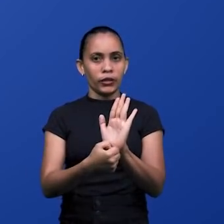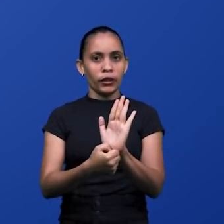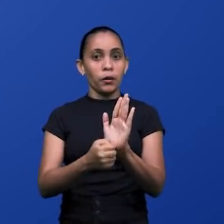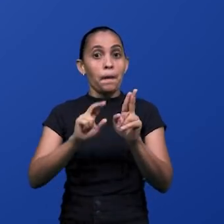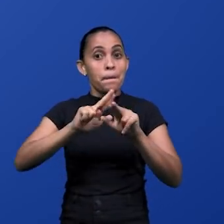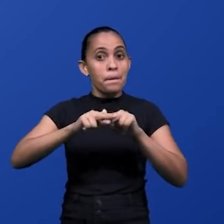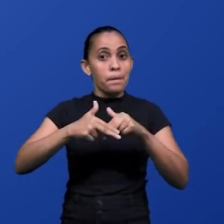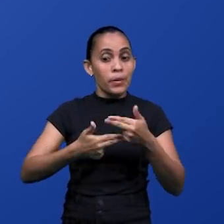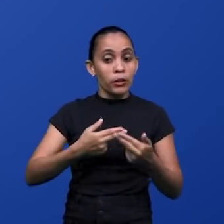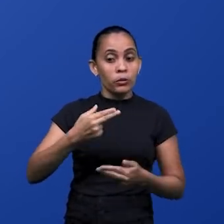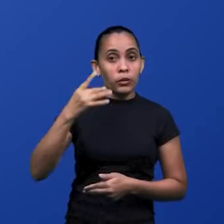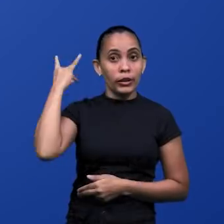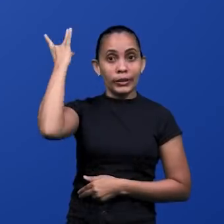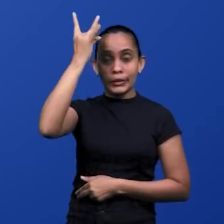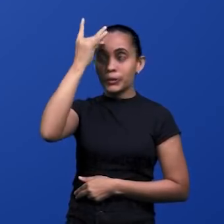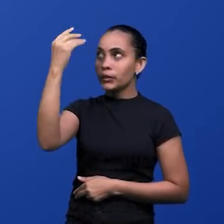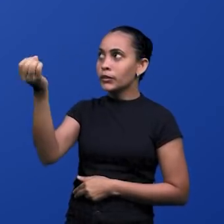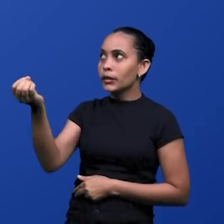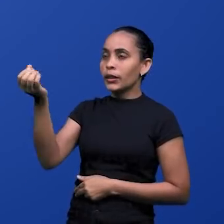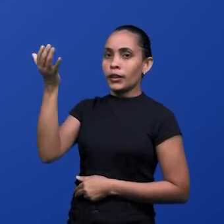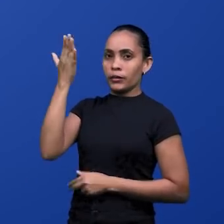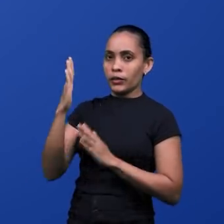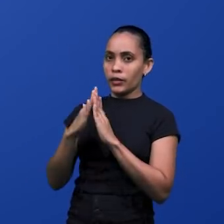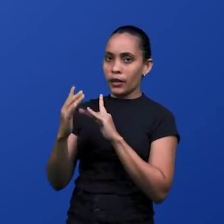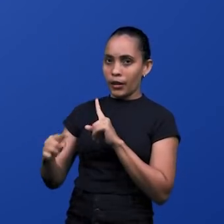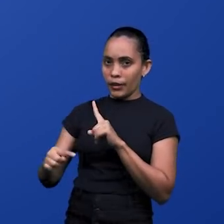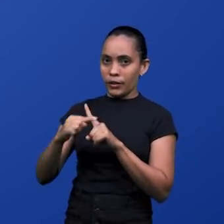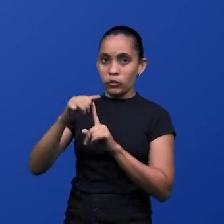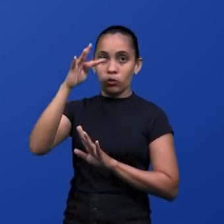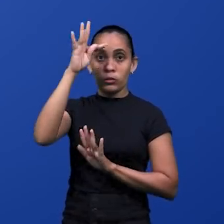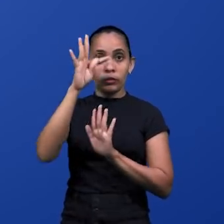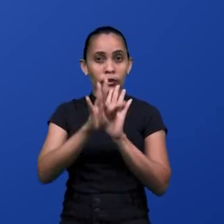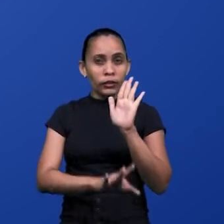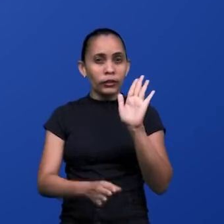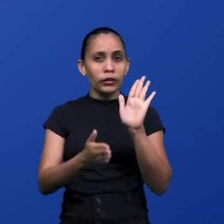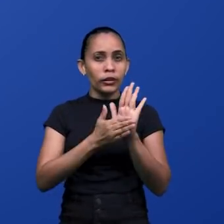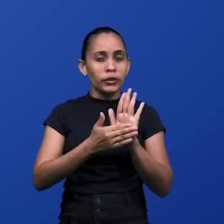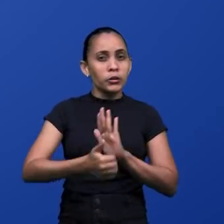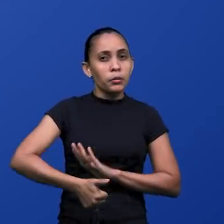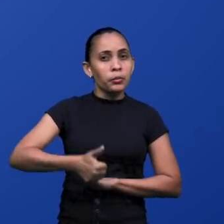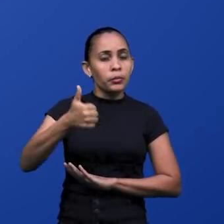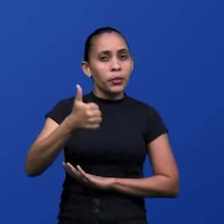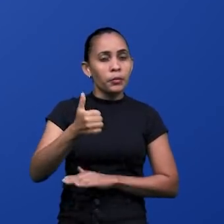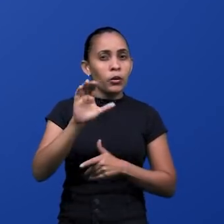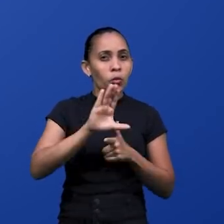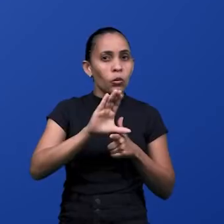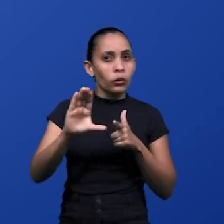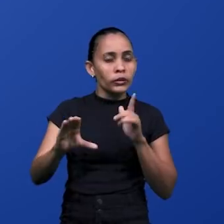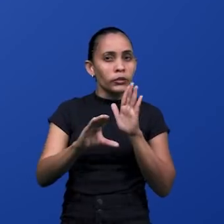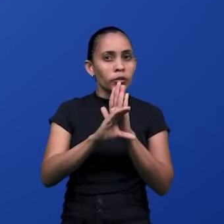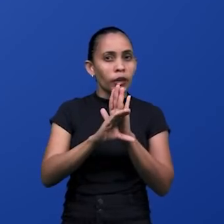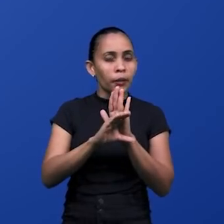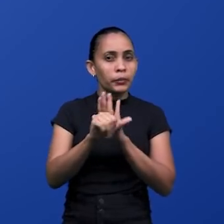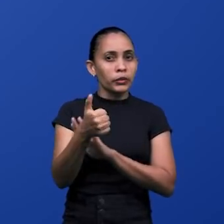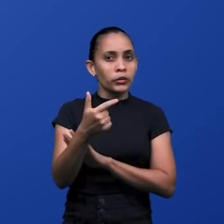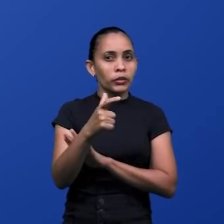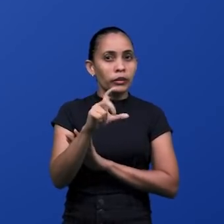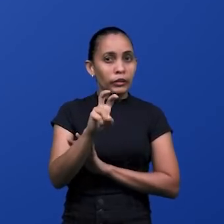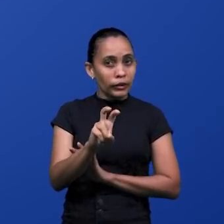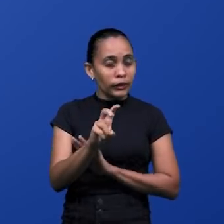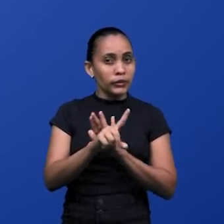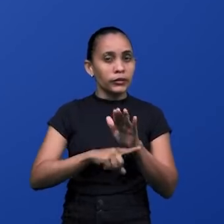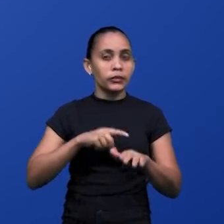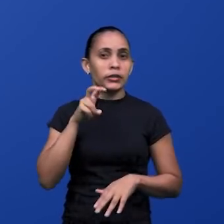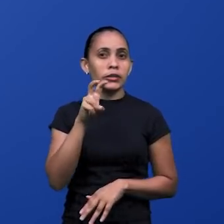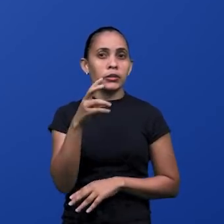revelado pelo Espírito Santo à sua igreja. Vou ler o texto que está em 1 Coríntios, capítulo